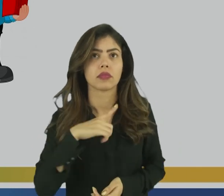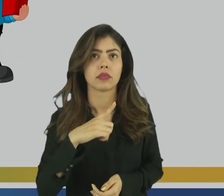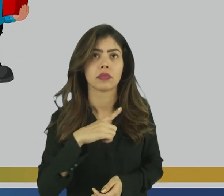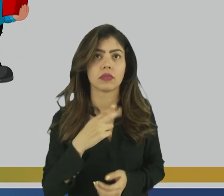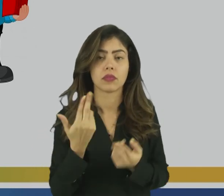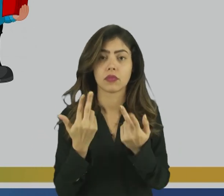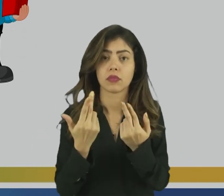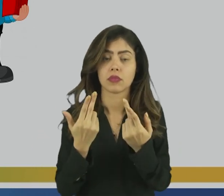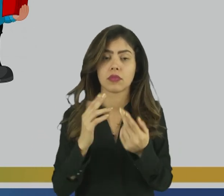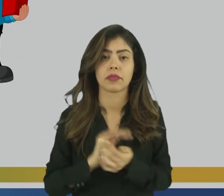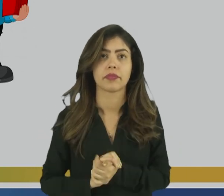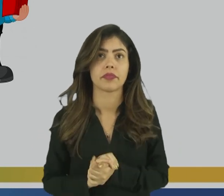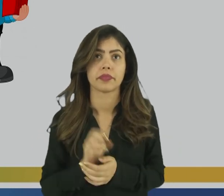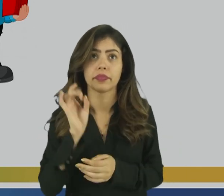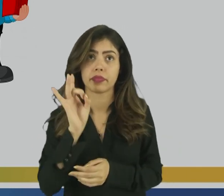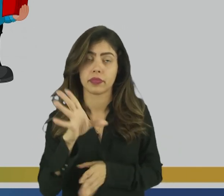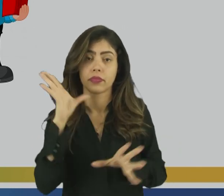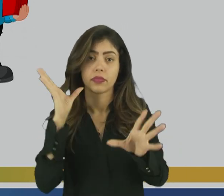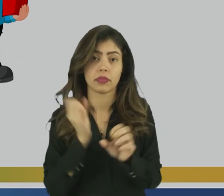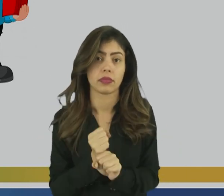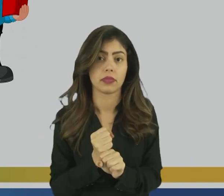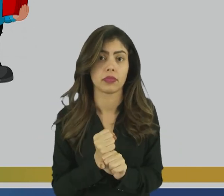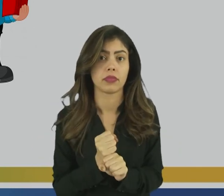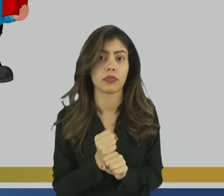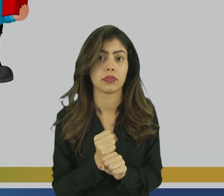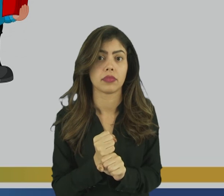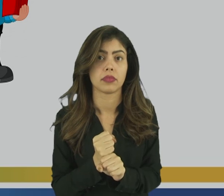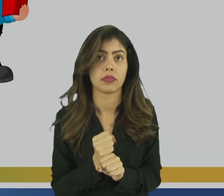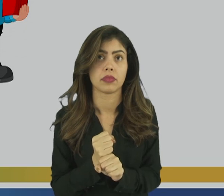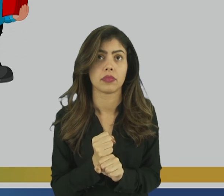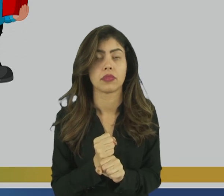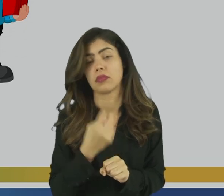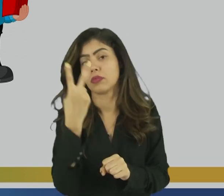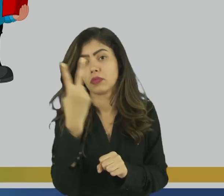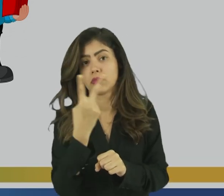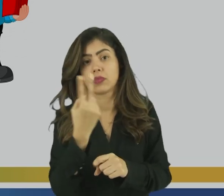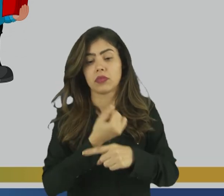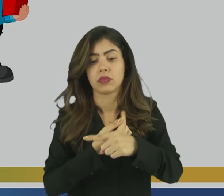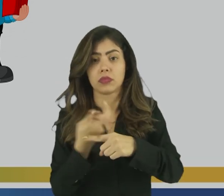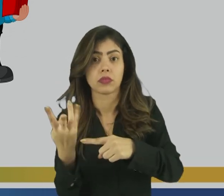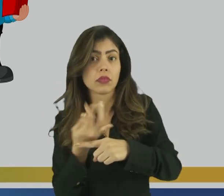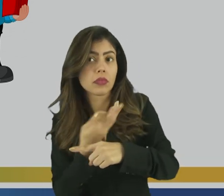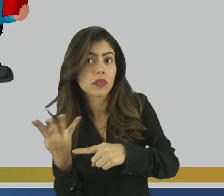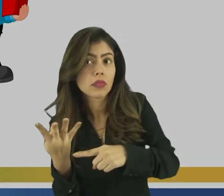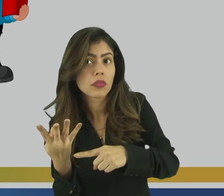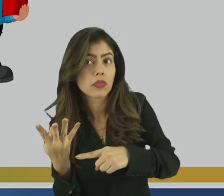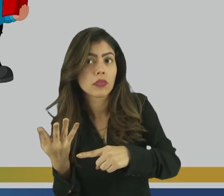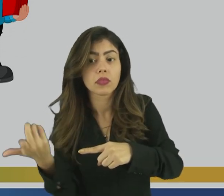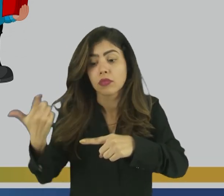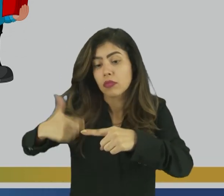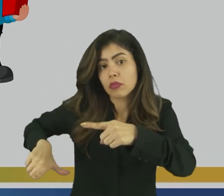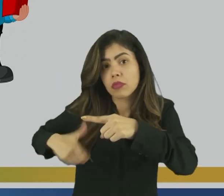são iguais, basta a gente somar ou subtrair os numeradores e